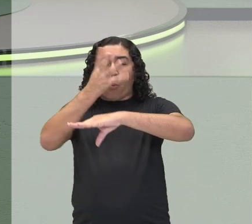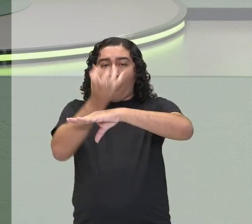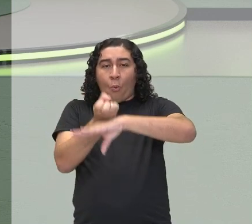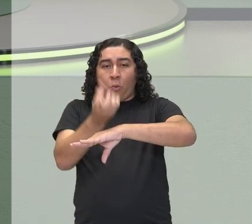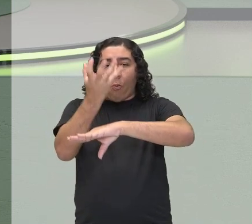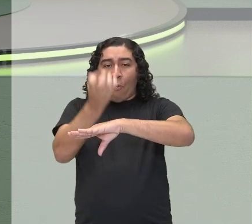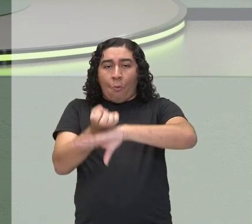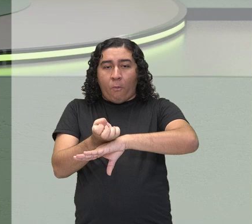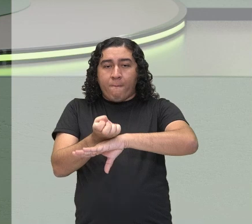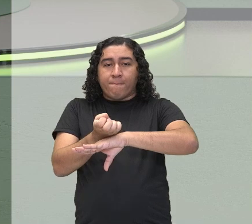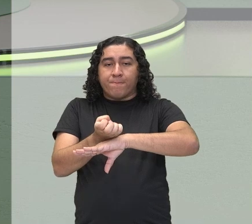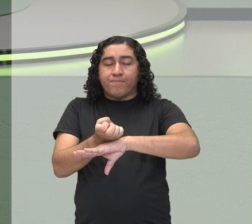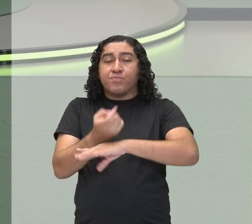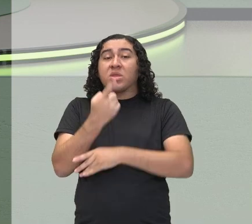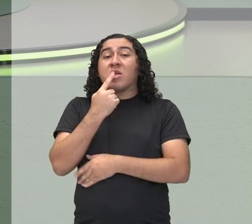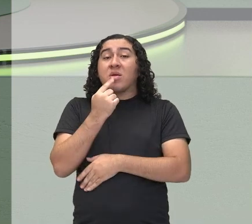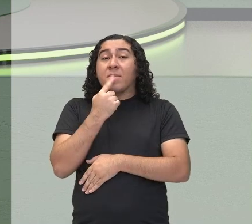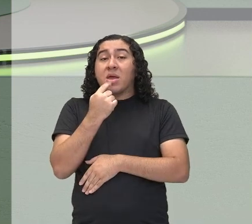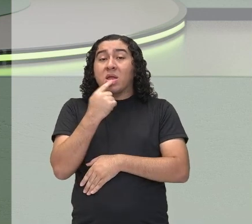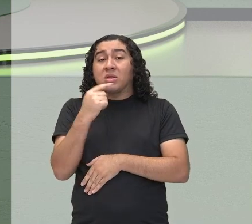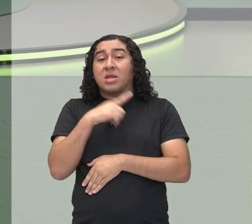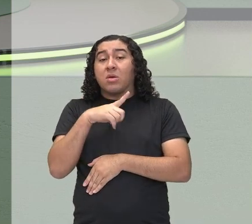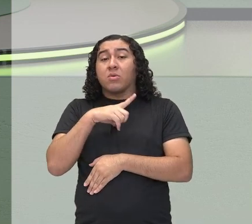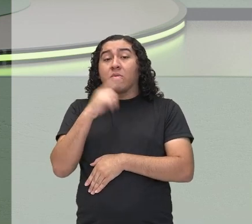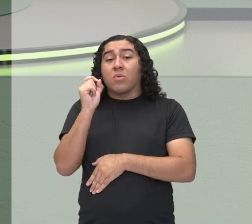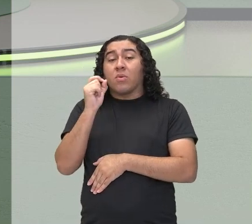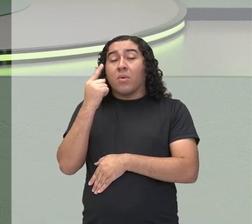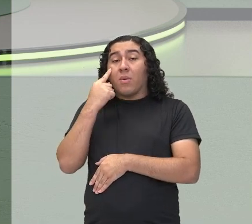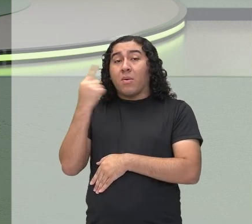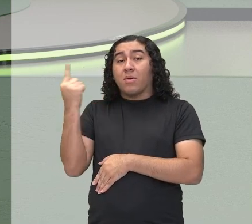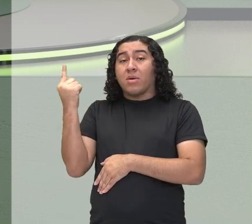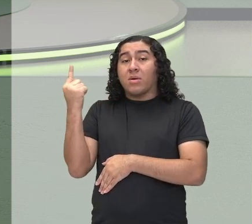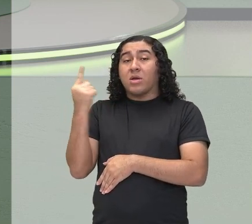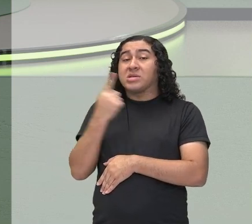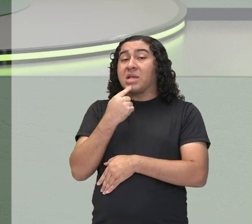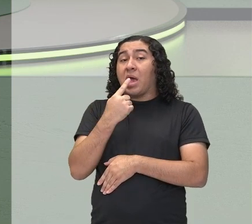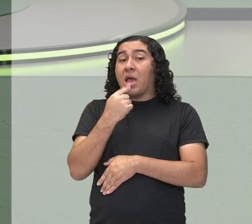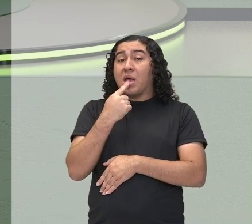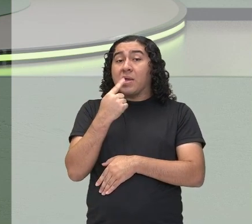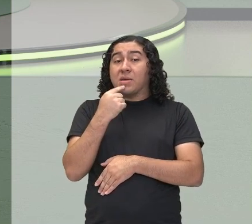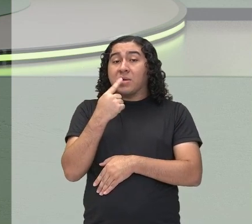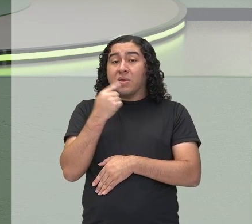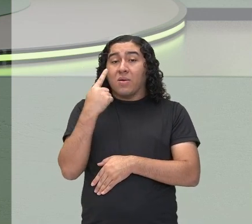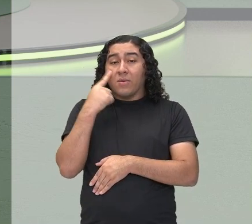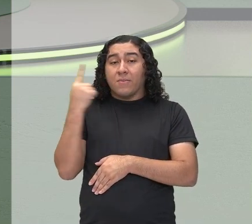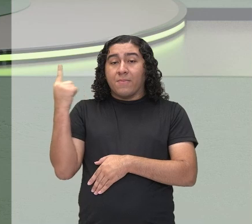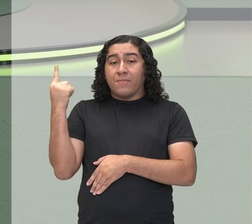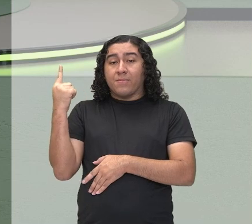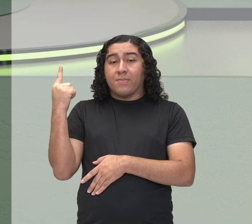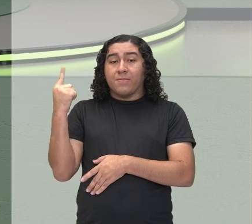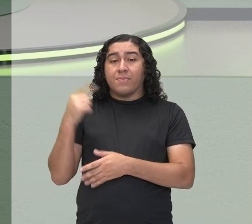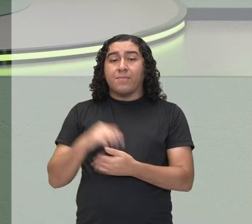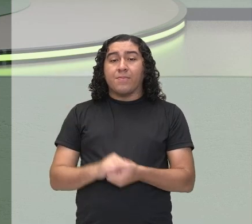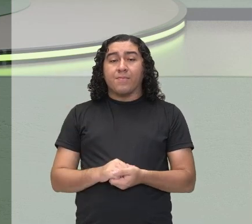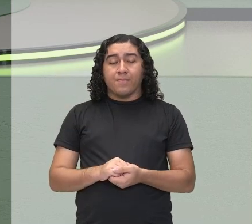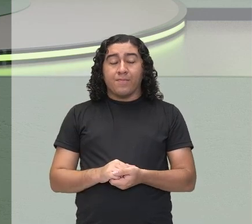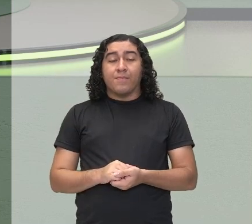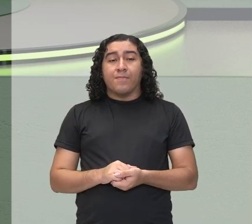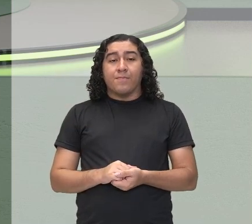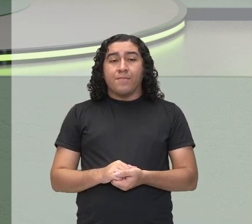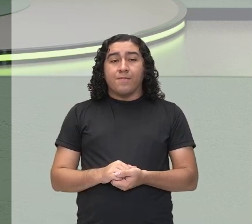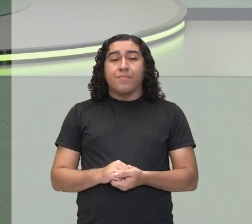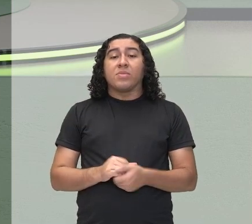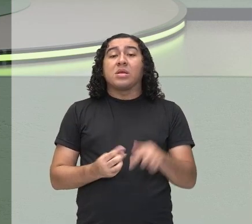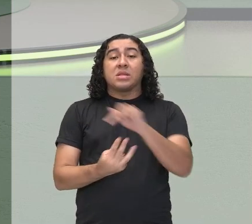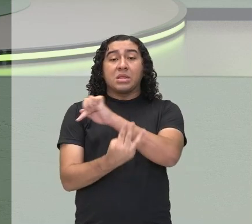em vermelho, eu tenho a presença do vaso sanguíneo. Vamos observar aqui as informações do vaso sanguíneo. Olha só,